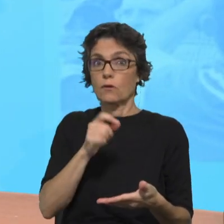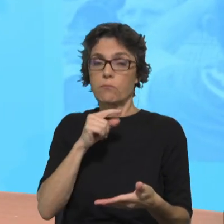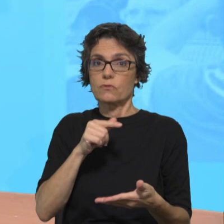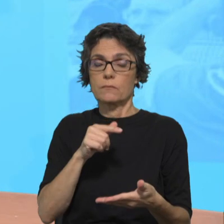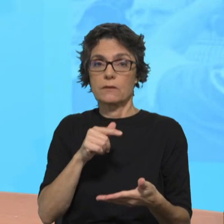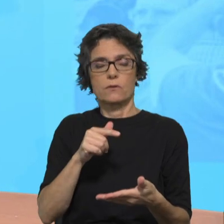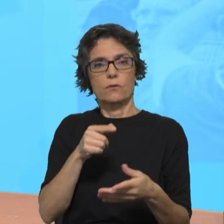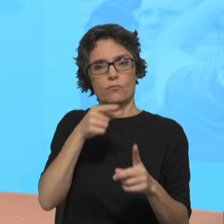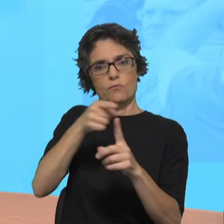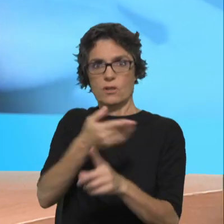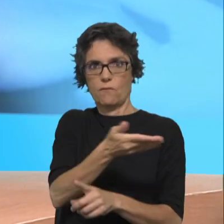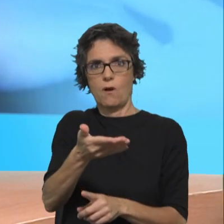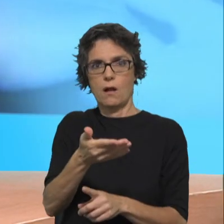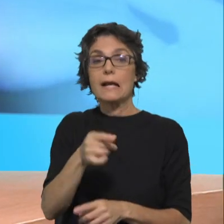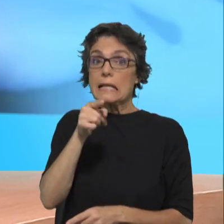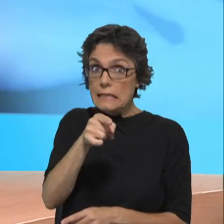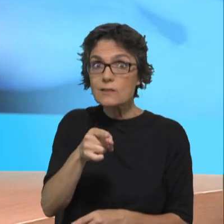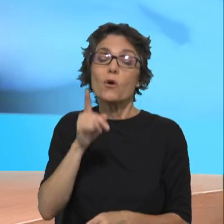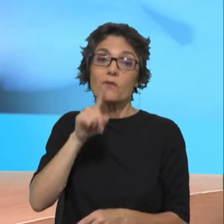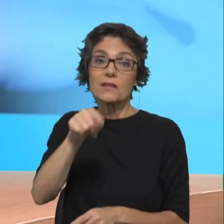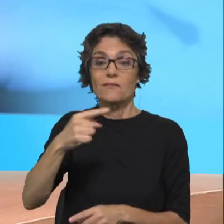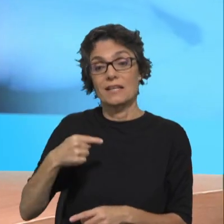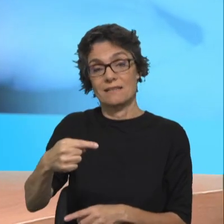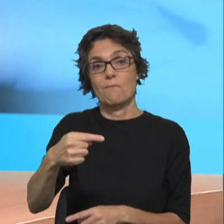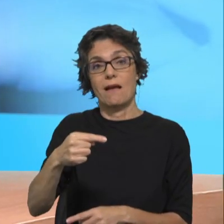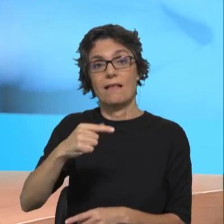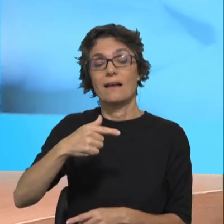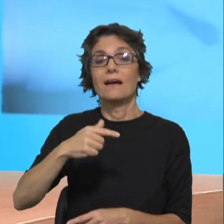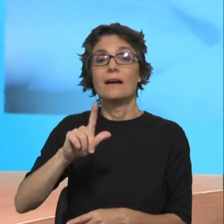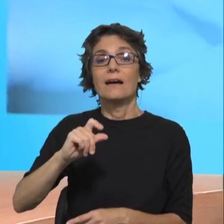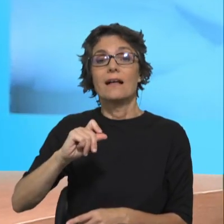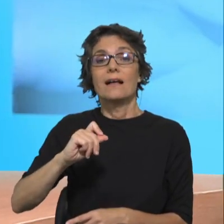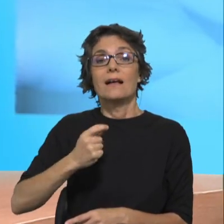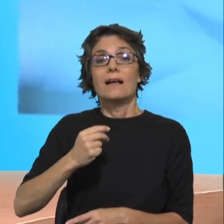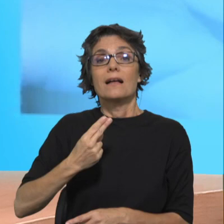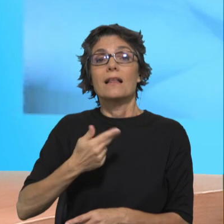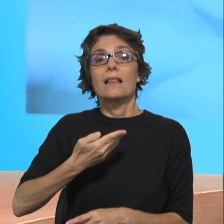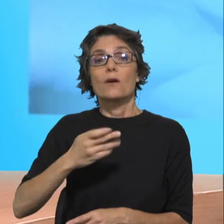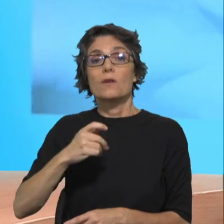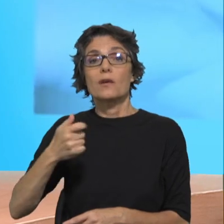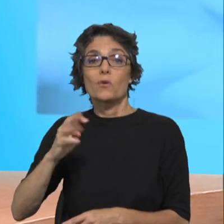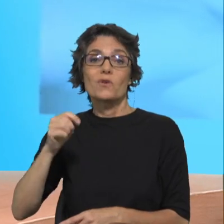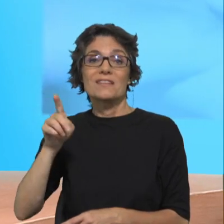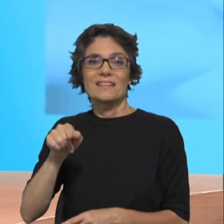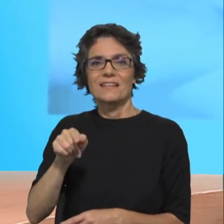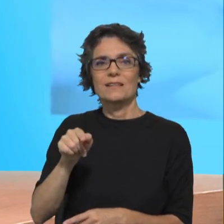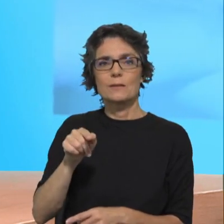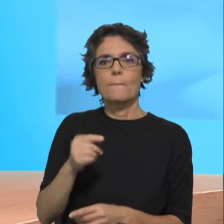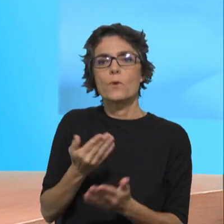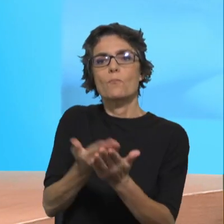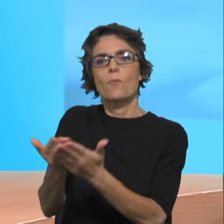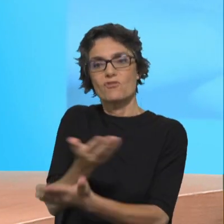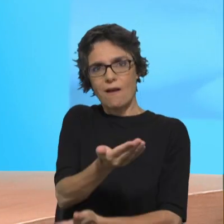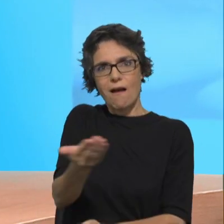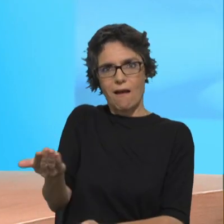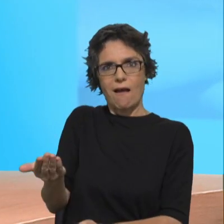objetivos concretos. E aí voltamos à Semana Laudato Si para falar neste tema, e ao tempo da criação. Ou seja, onde já se vão fazendo propostas concretas